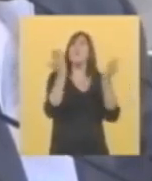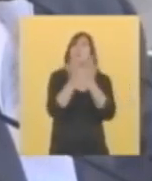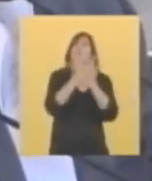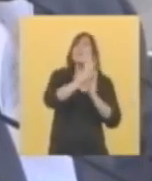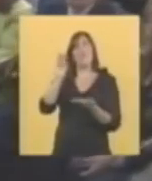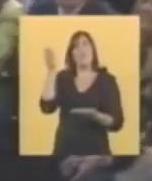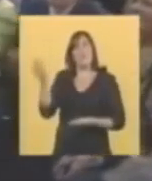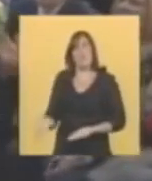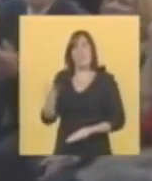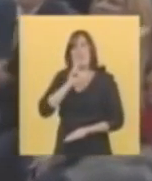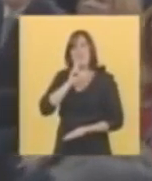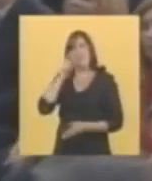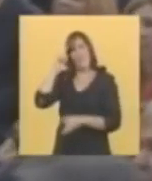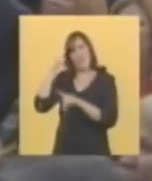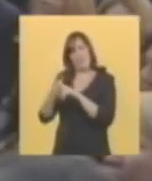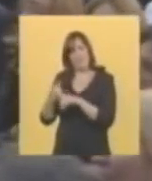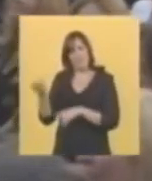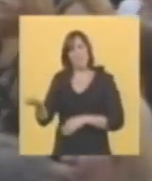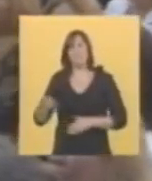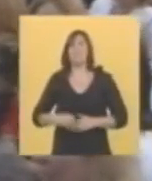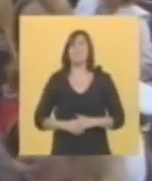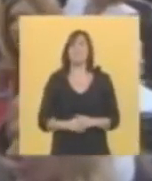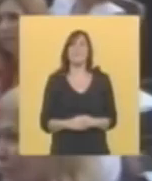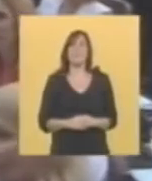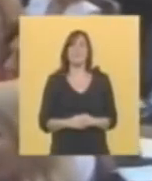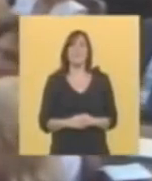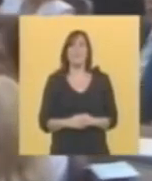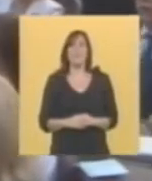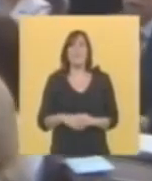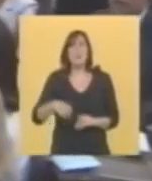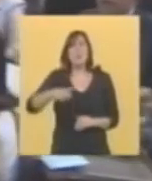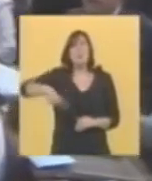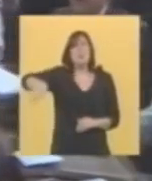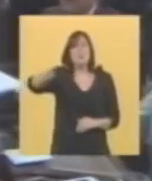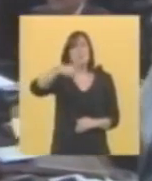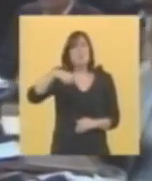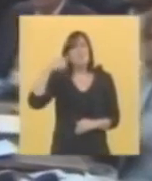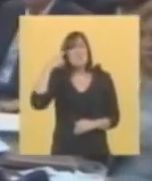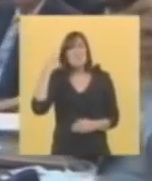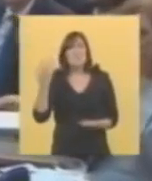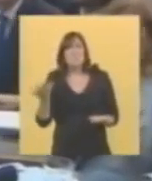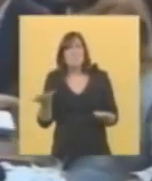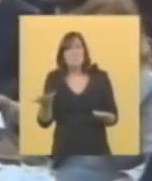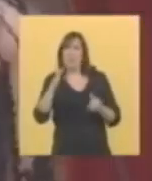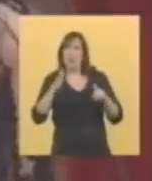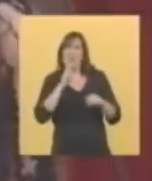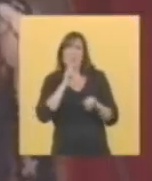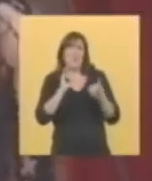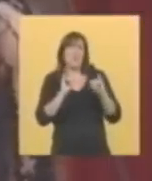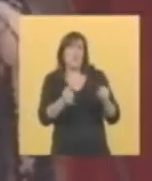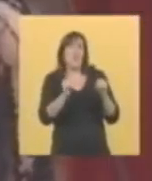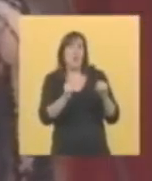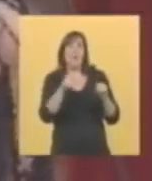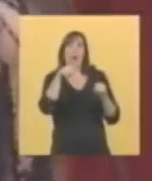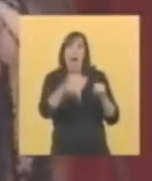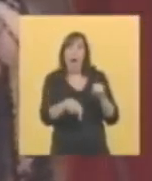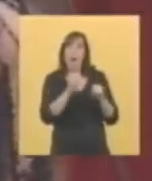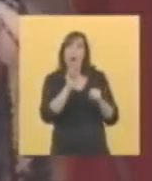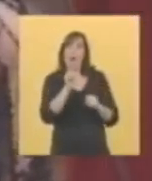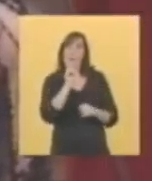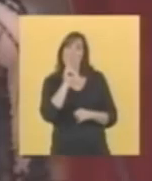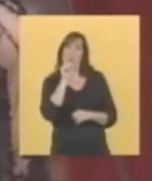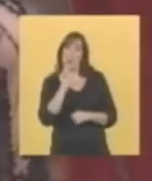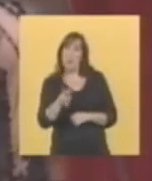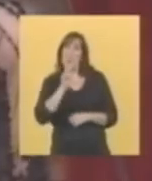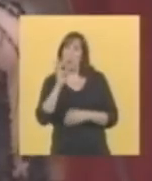crescimento econômico da história. A presidenta ainda lembrou que o interesse do povo argentino está na frente de qualquer outro